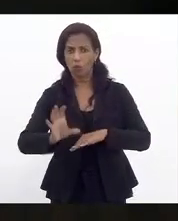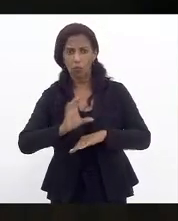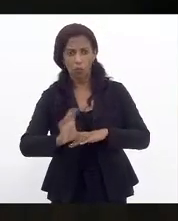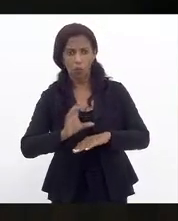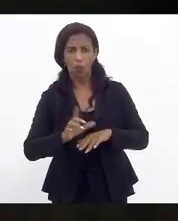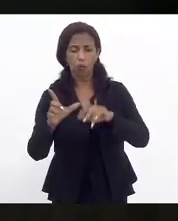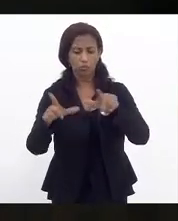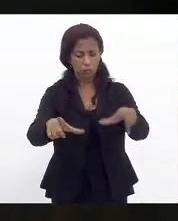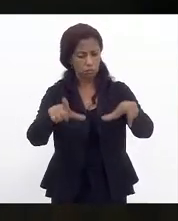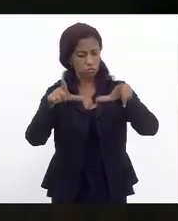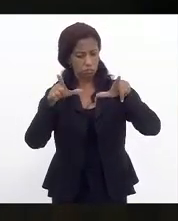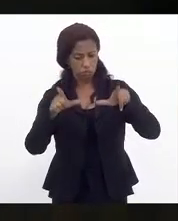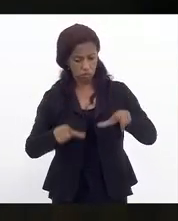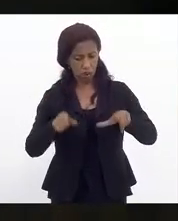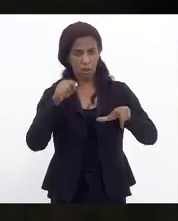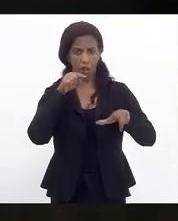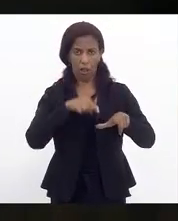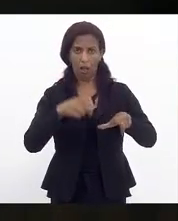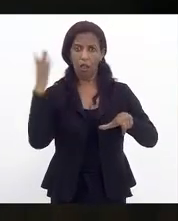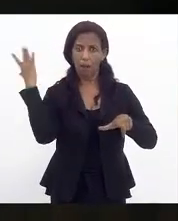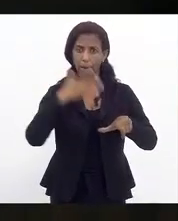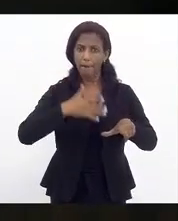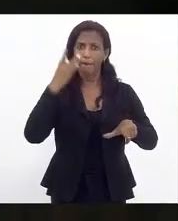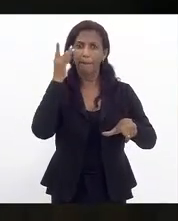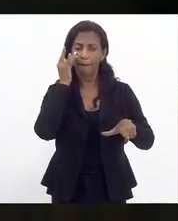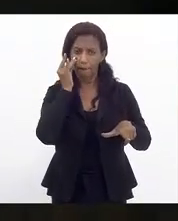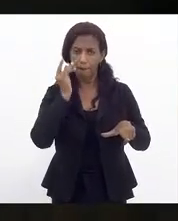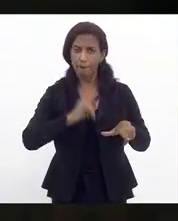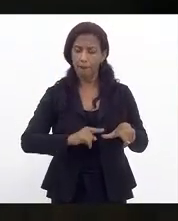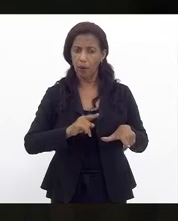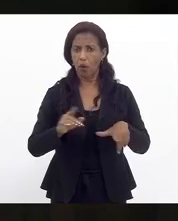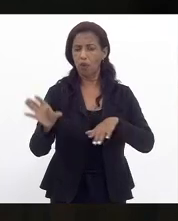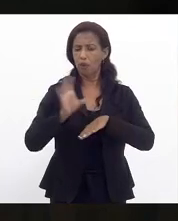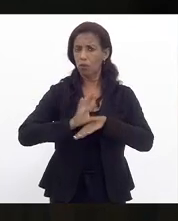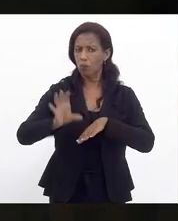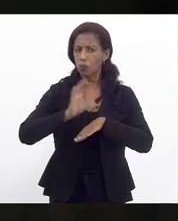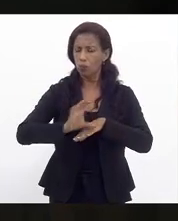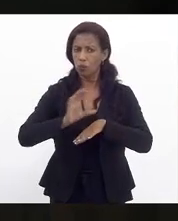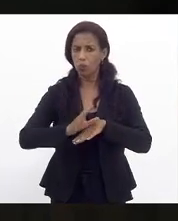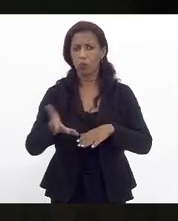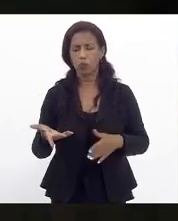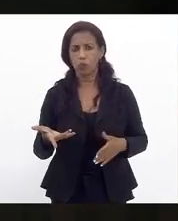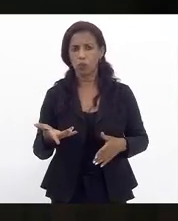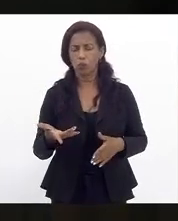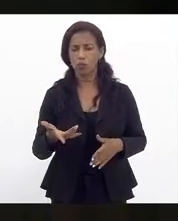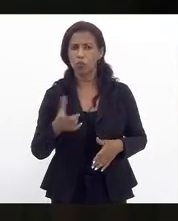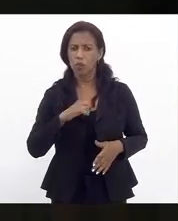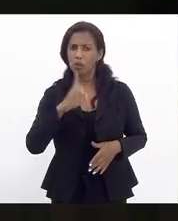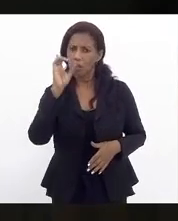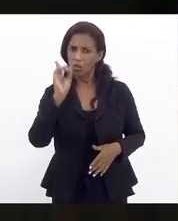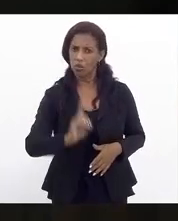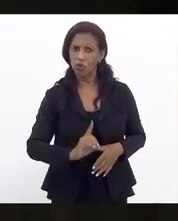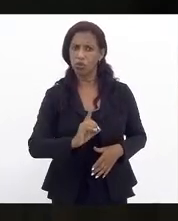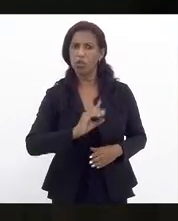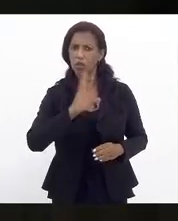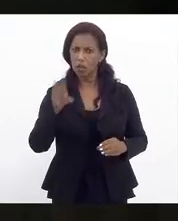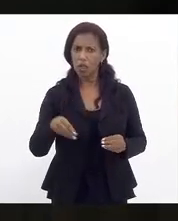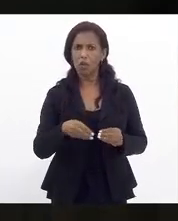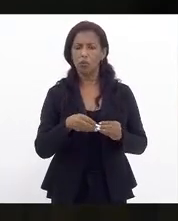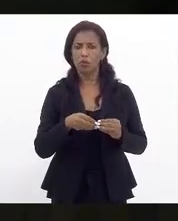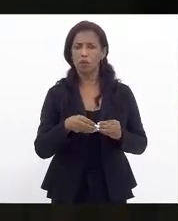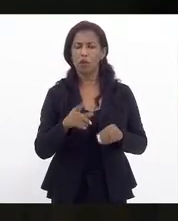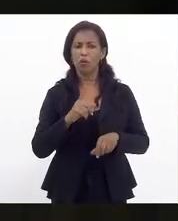apresentado se fez algum curso de o momento ele fará ajuste ao a